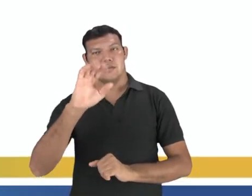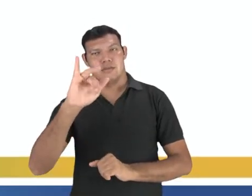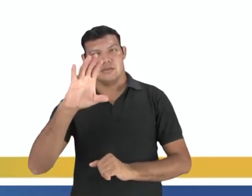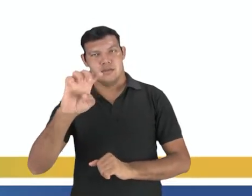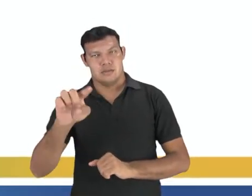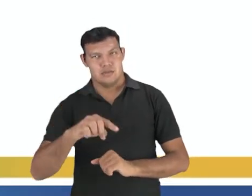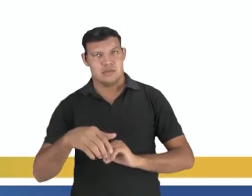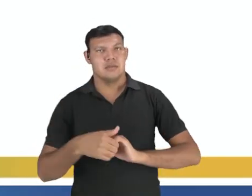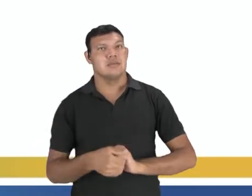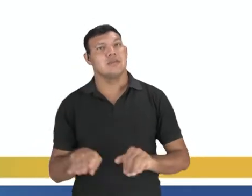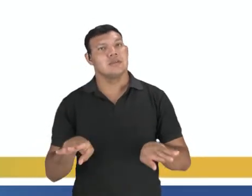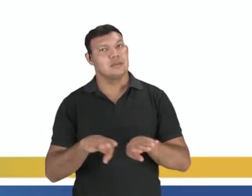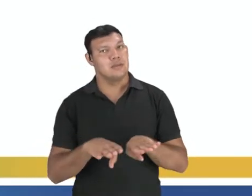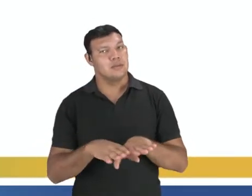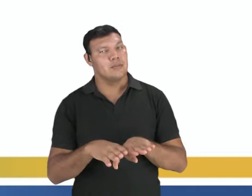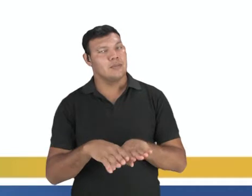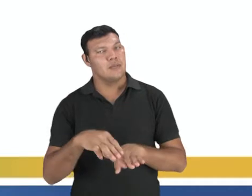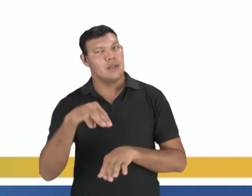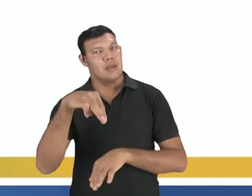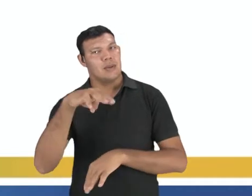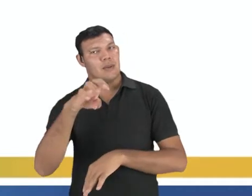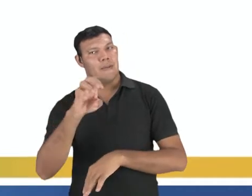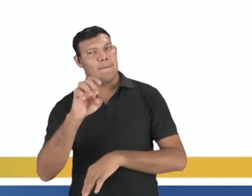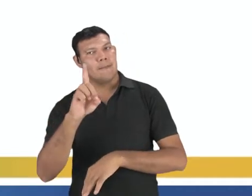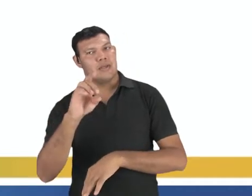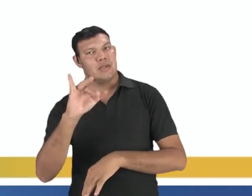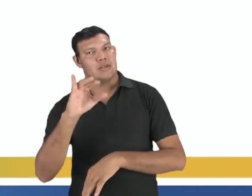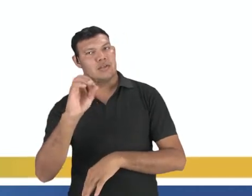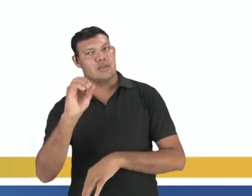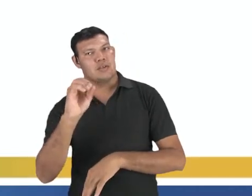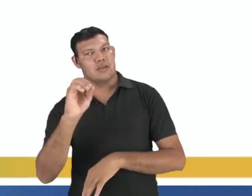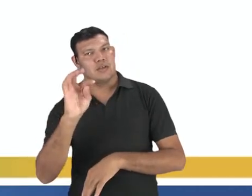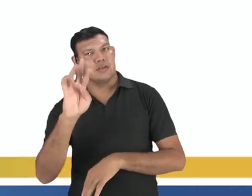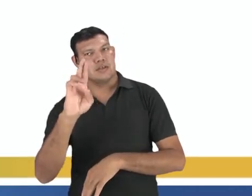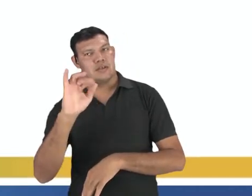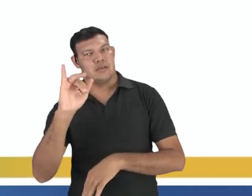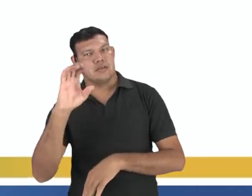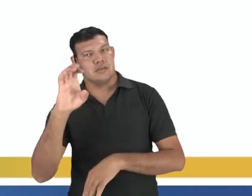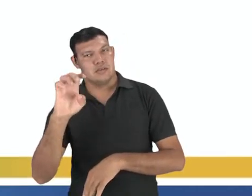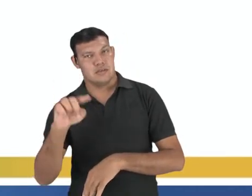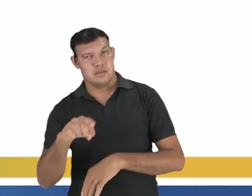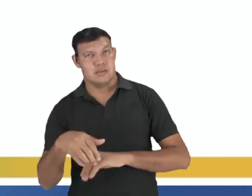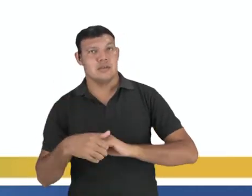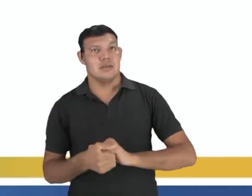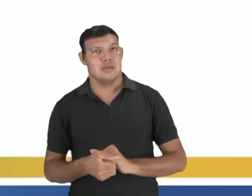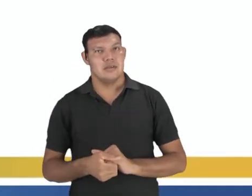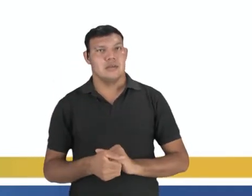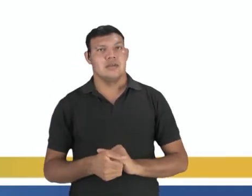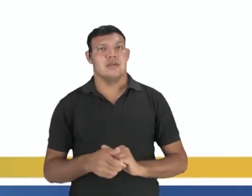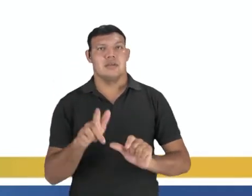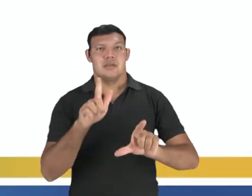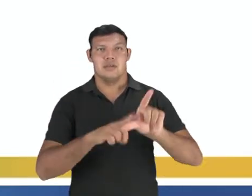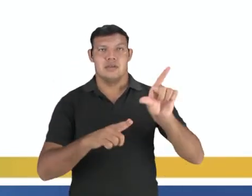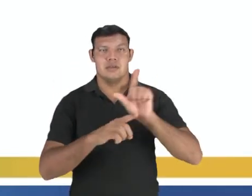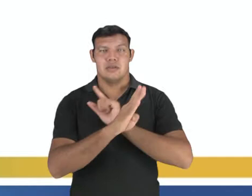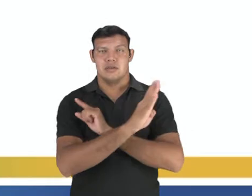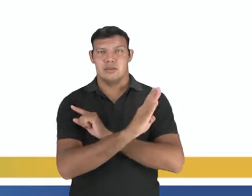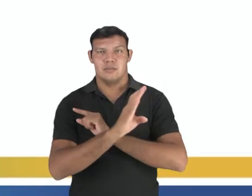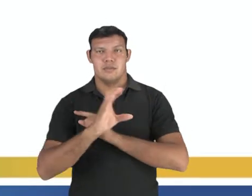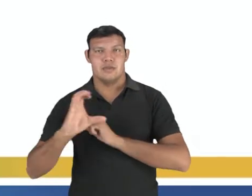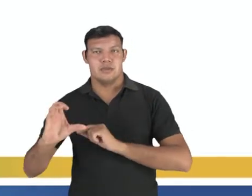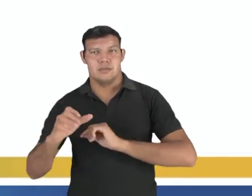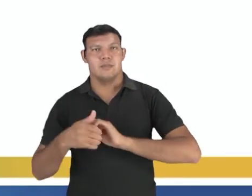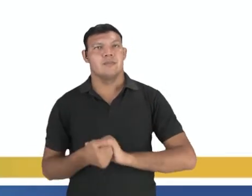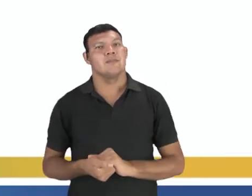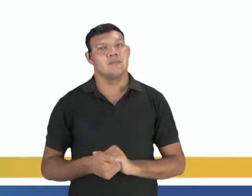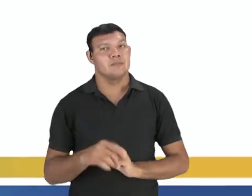a mediatriz da base BC. Então, observe aí, pessoal. Quando ele vai falar aí, nós temos